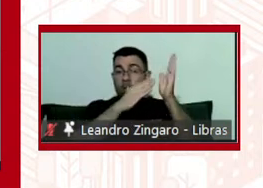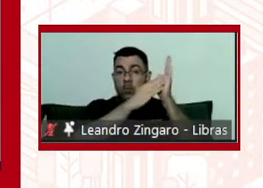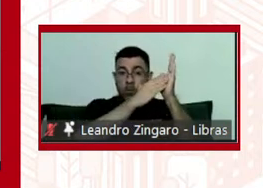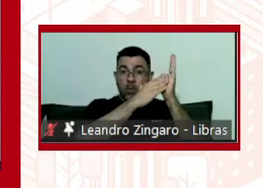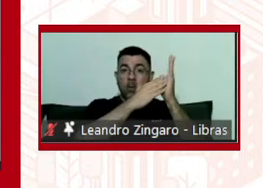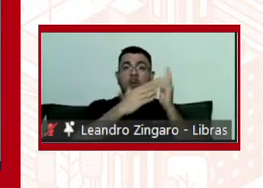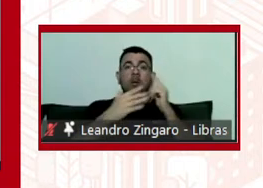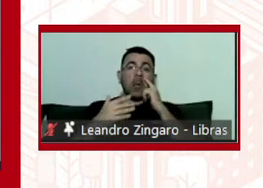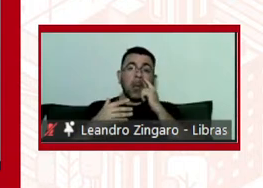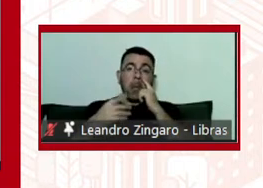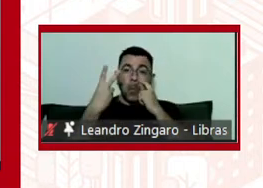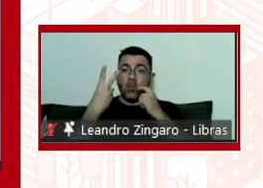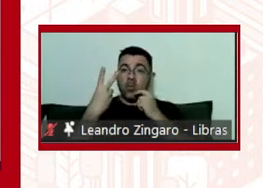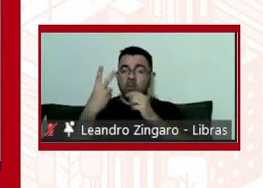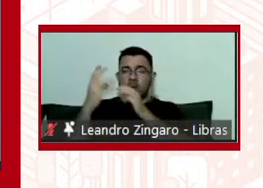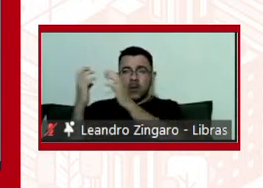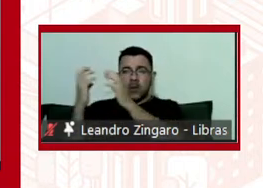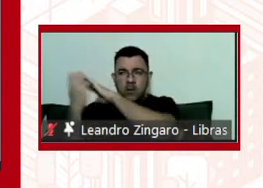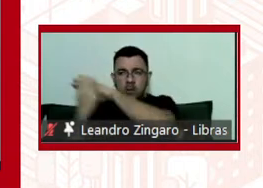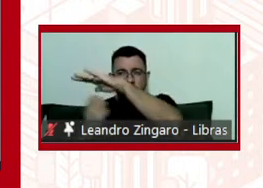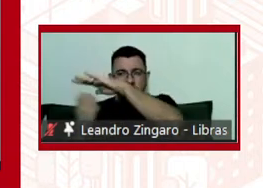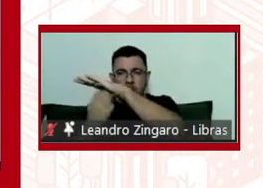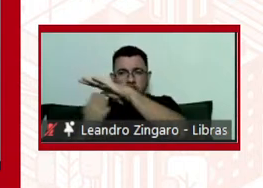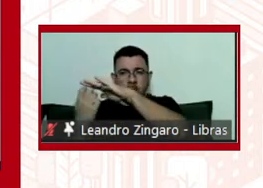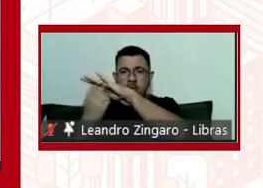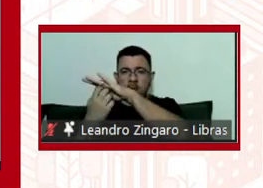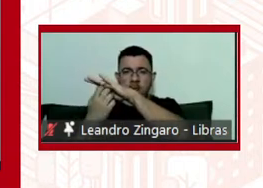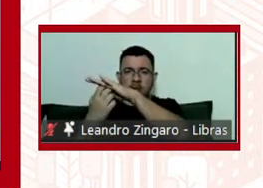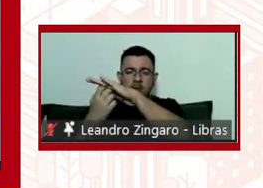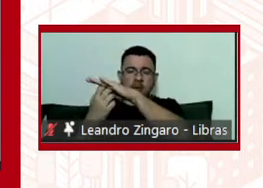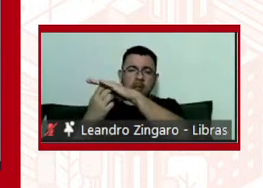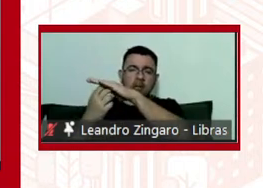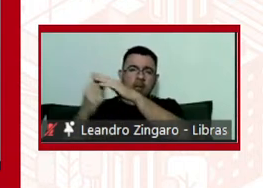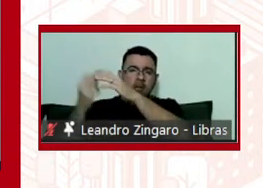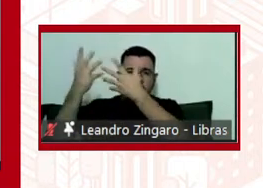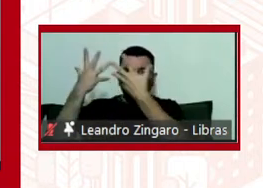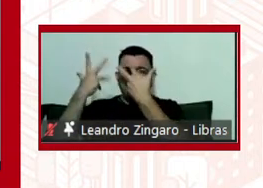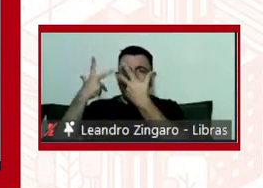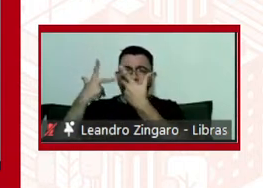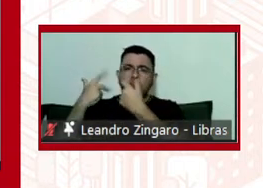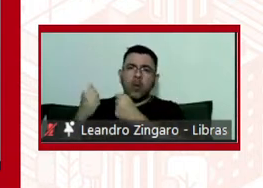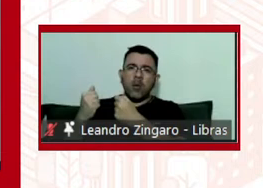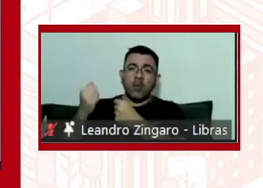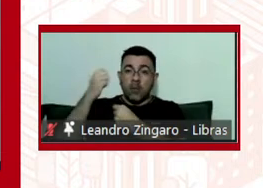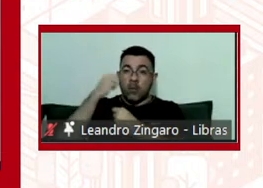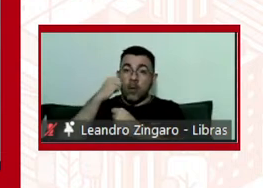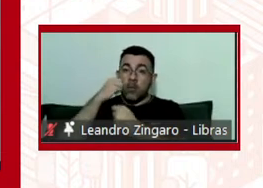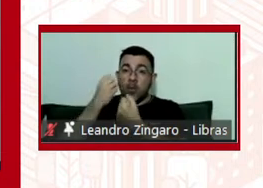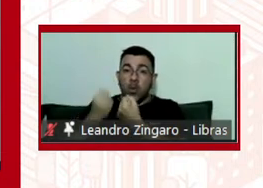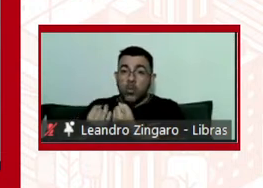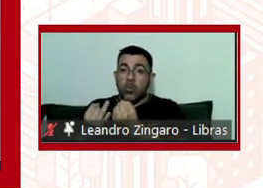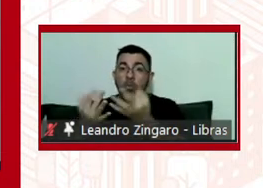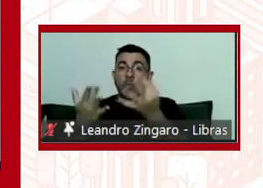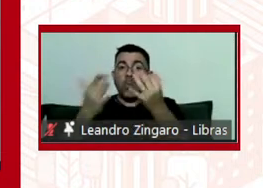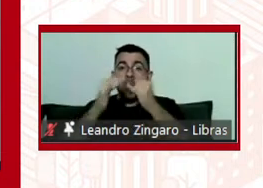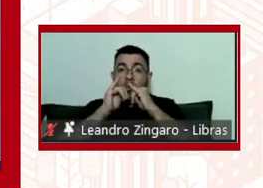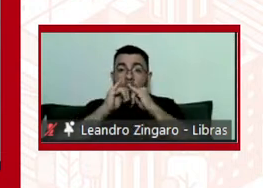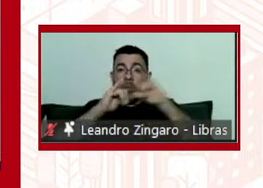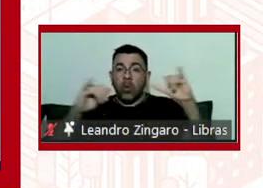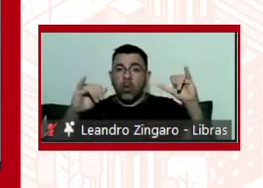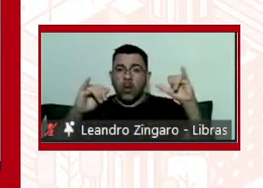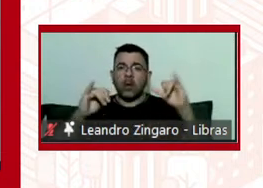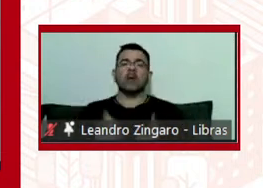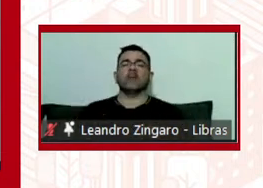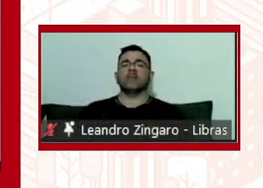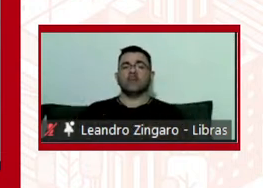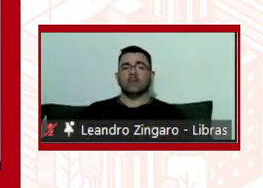novas ongas que estão disponibilizando animais para serem adotados Isso é uma felicidade para esse pessoal né e o processo